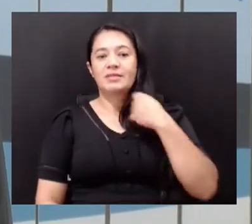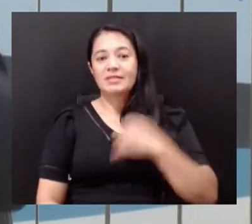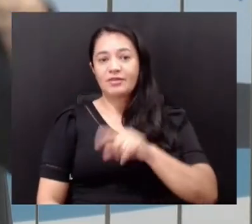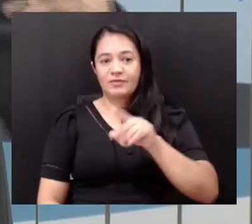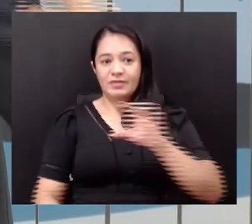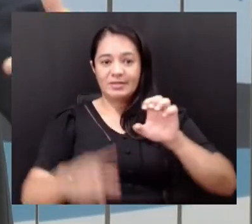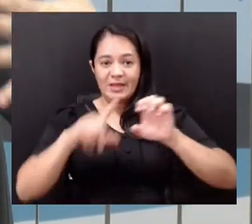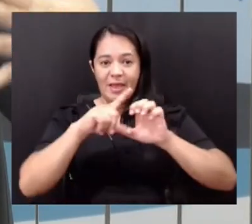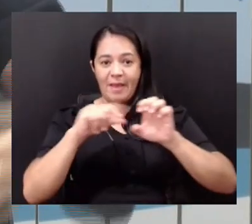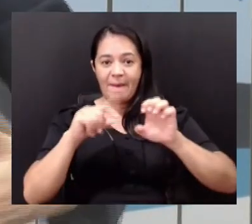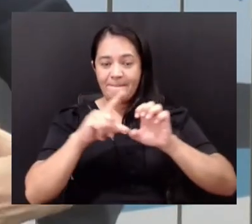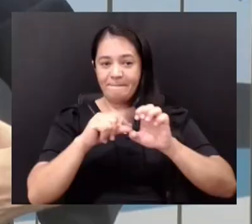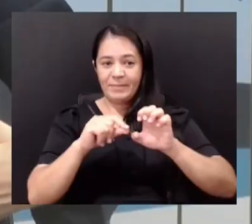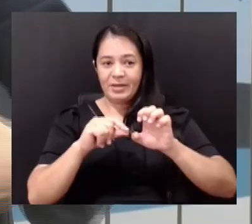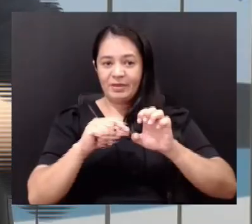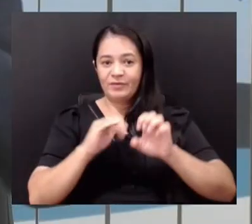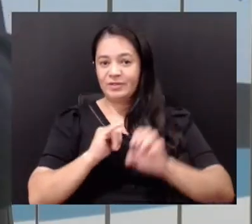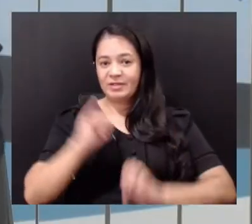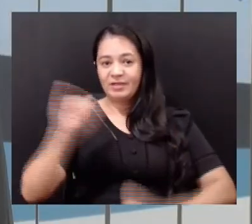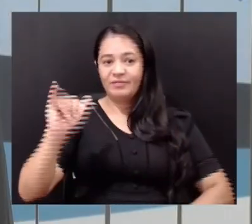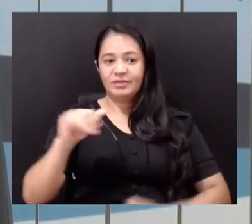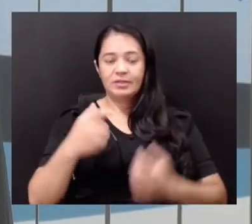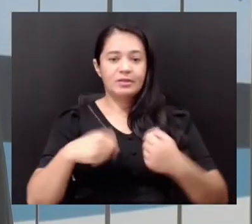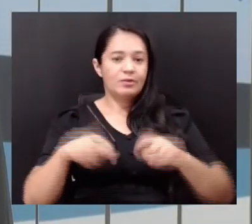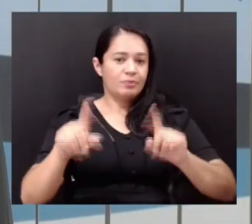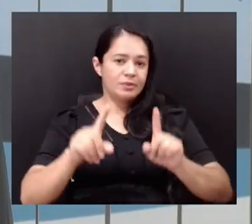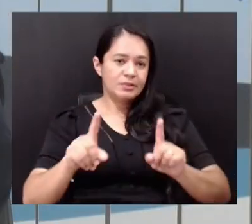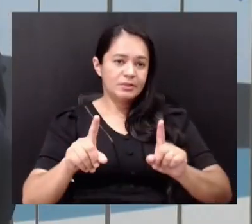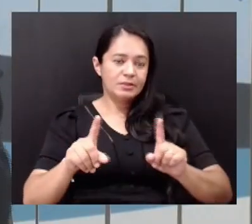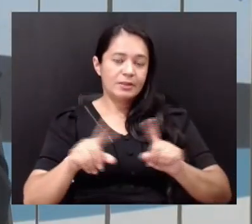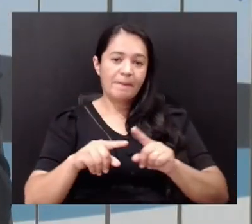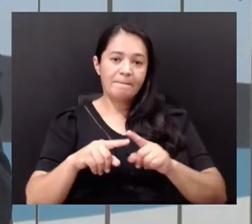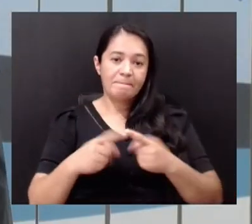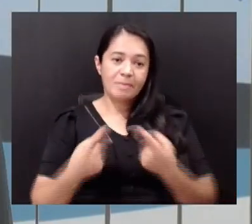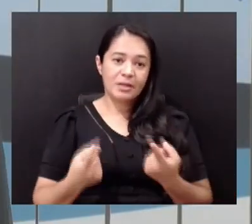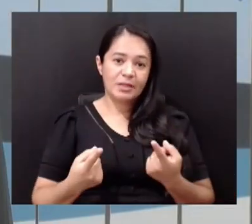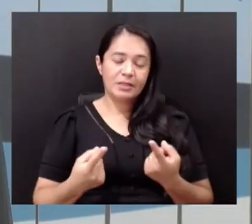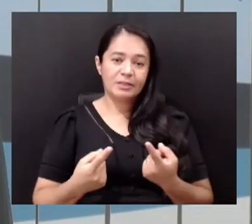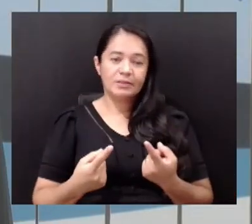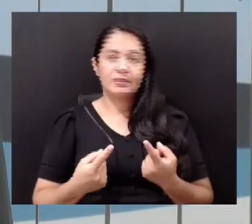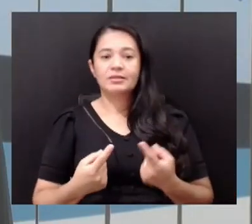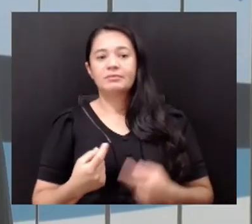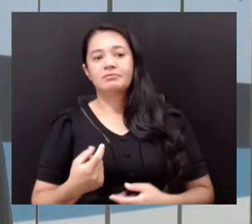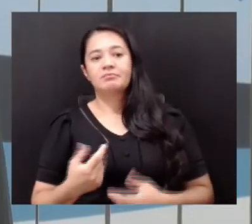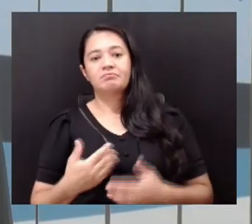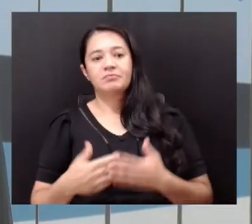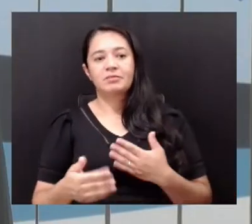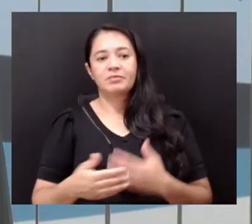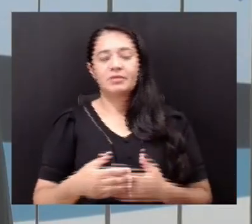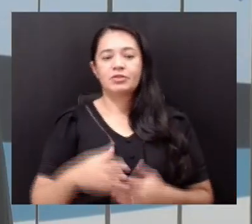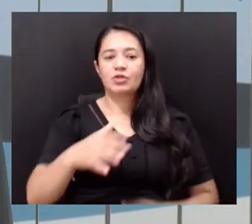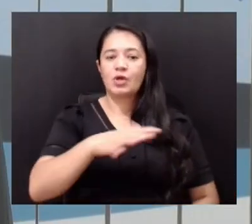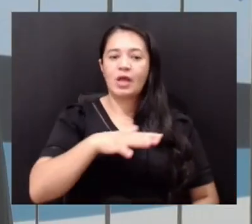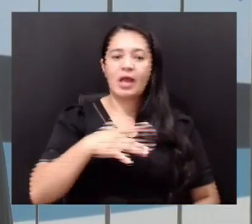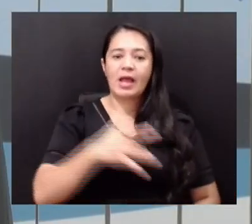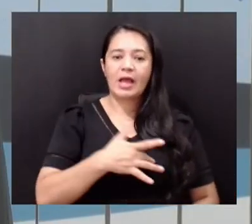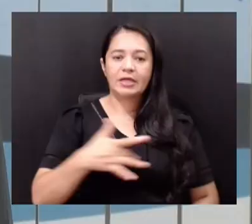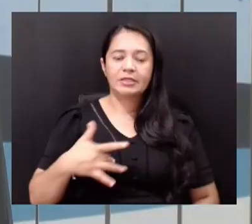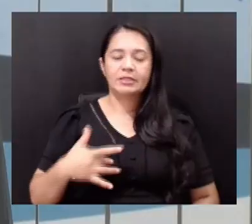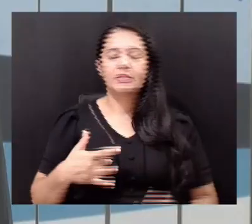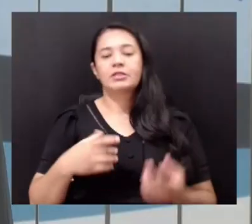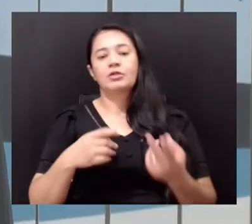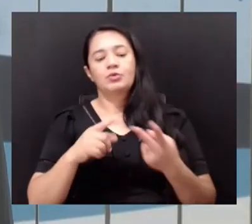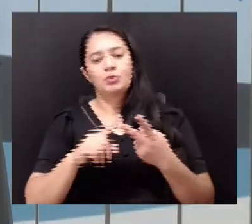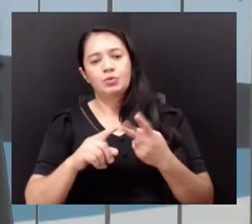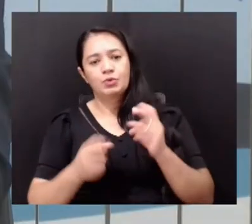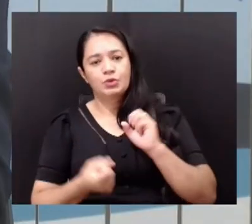repassa isso, você não vai ter essa necessidade. Mas, independente do segmento, área da saúde, industrial, indústria